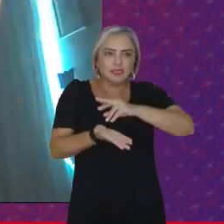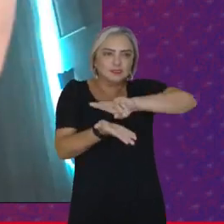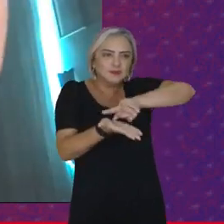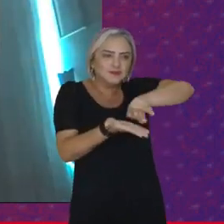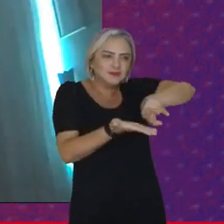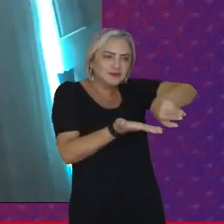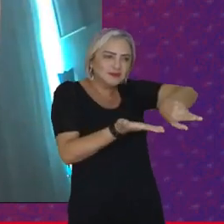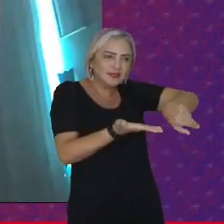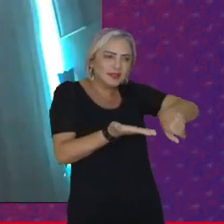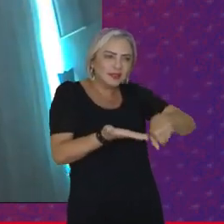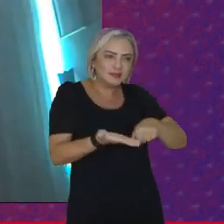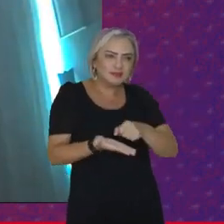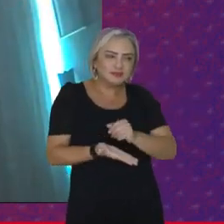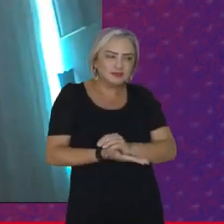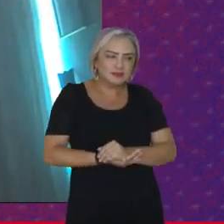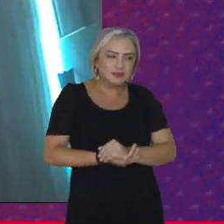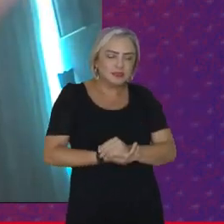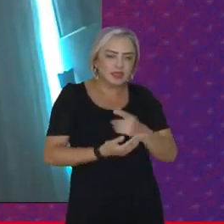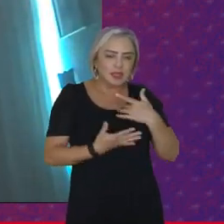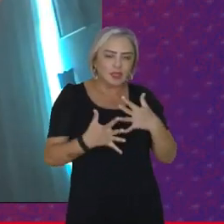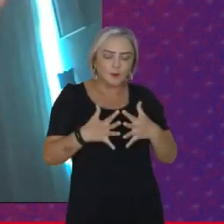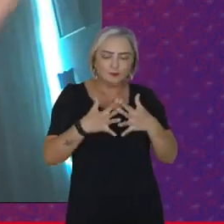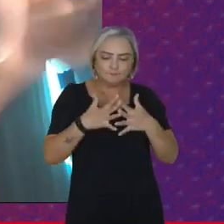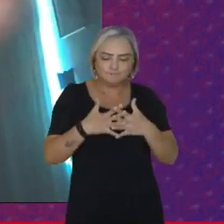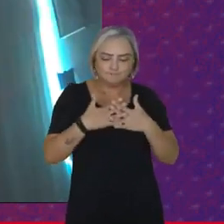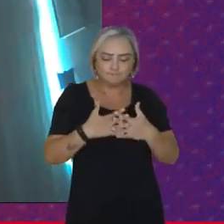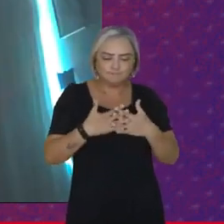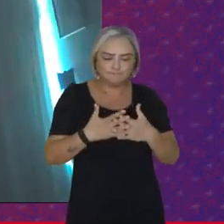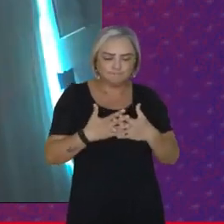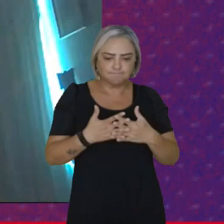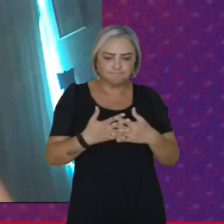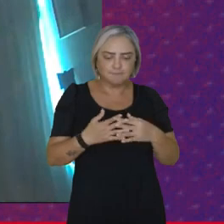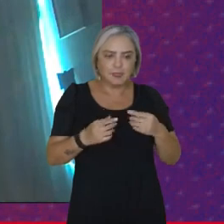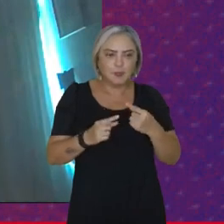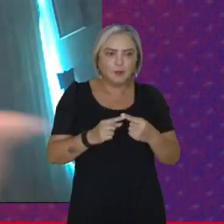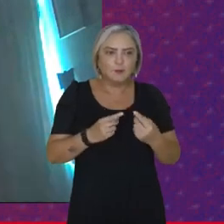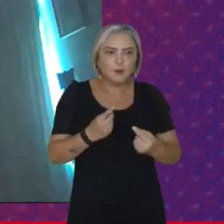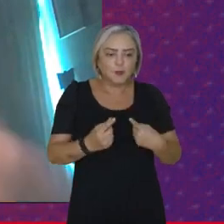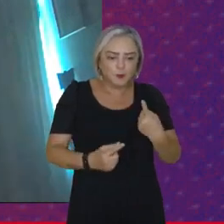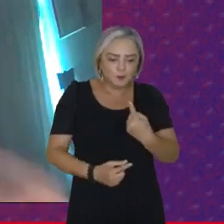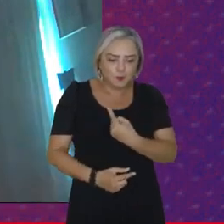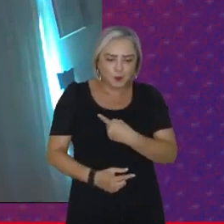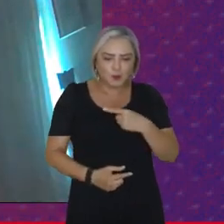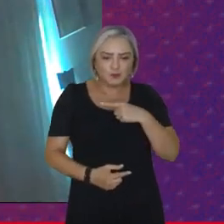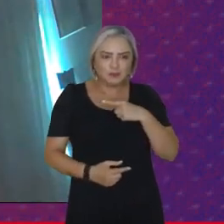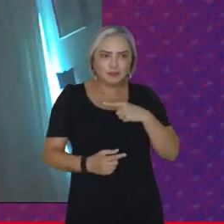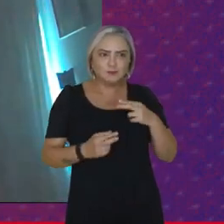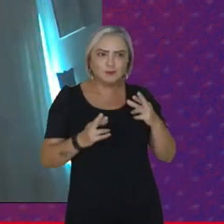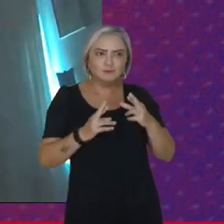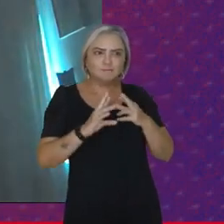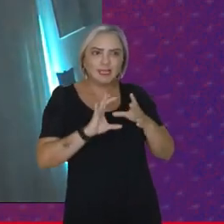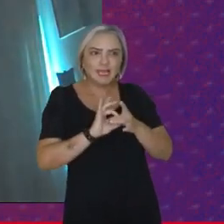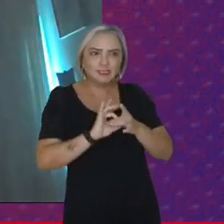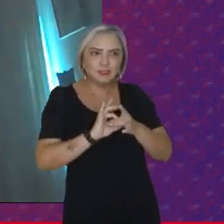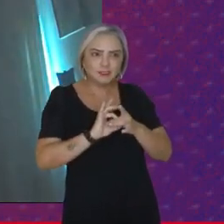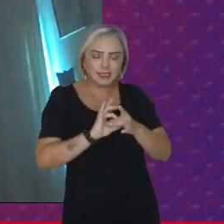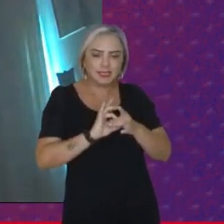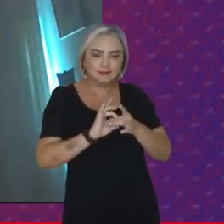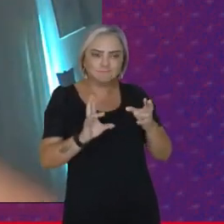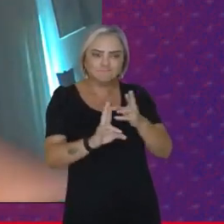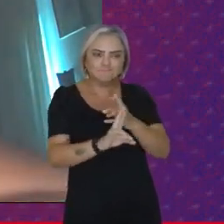diversidade, a complexidade disso tudo e o quanto nós temos a ver com isto também.